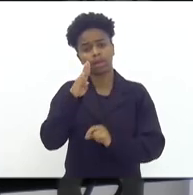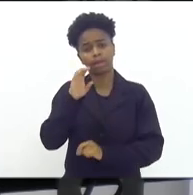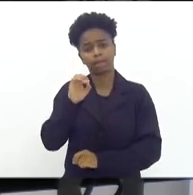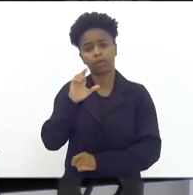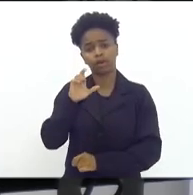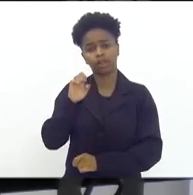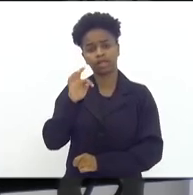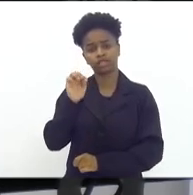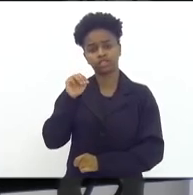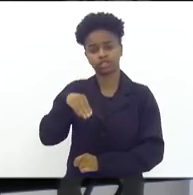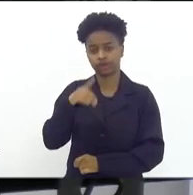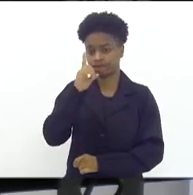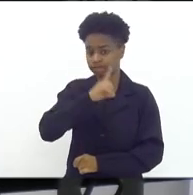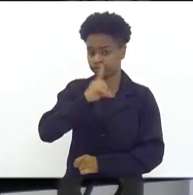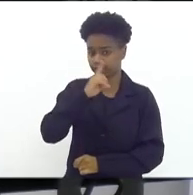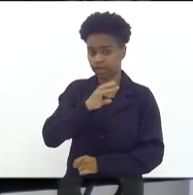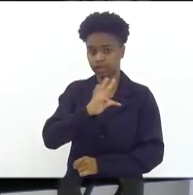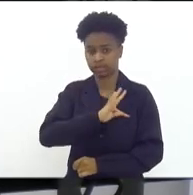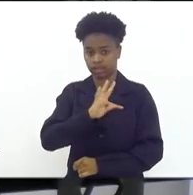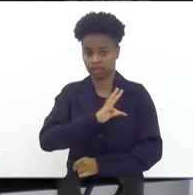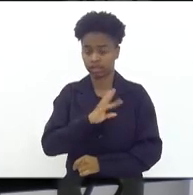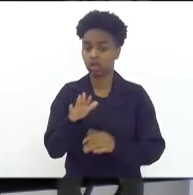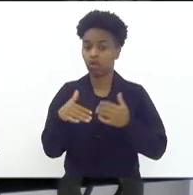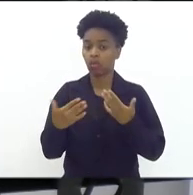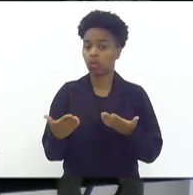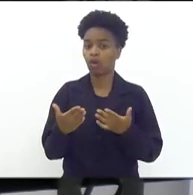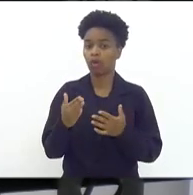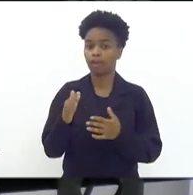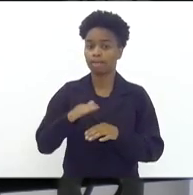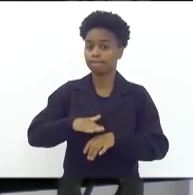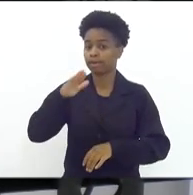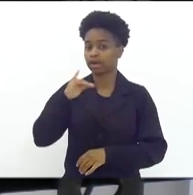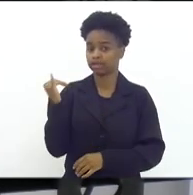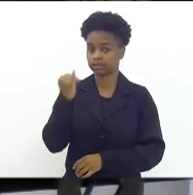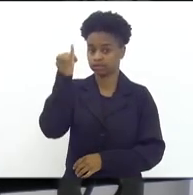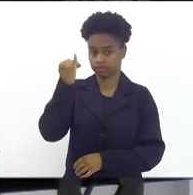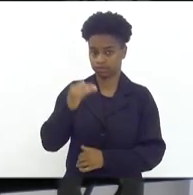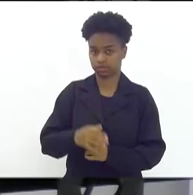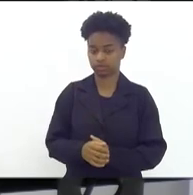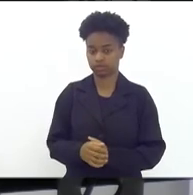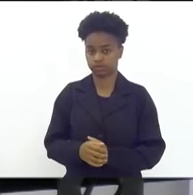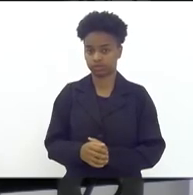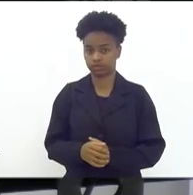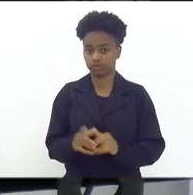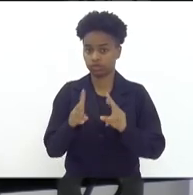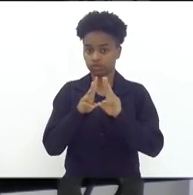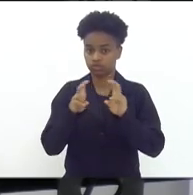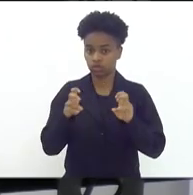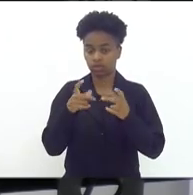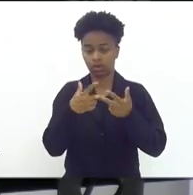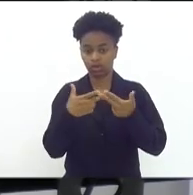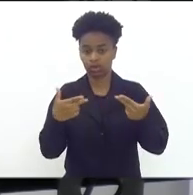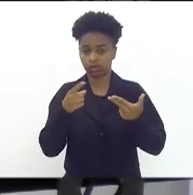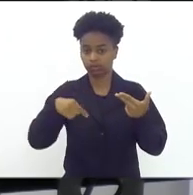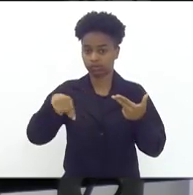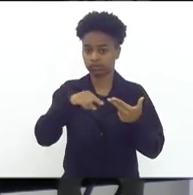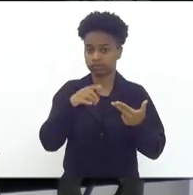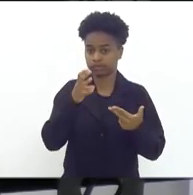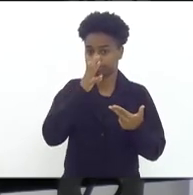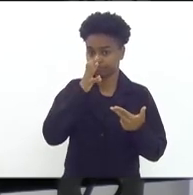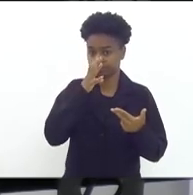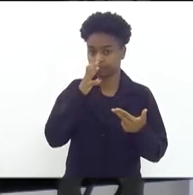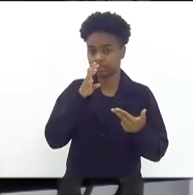de deficiência técnica Qual é o mais importante na hierarquia do que está sendo apreciado pela agência